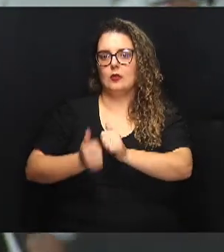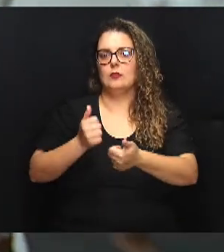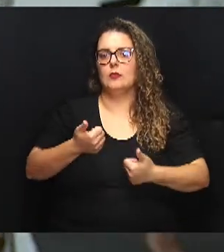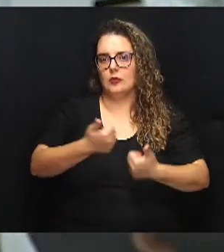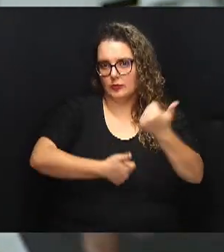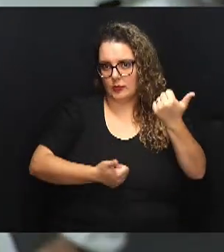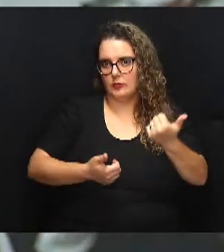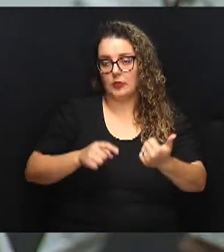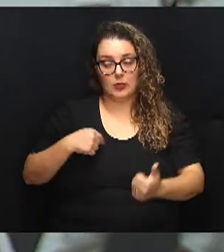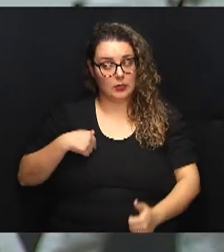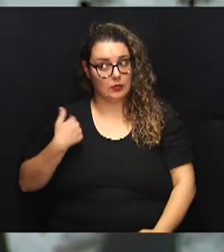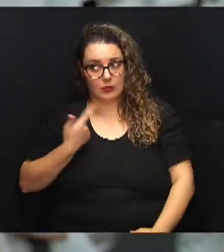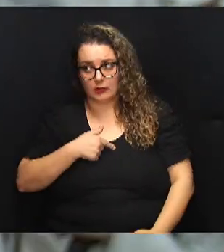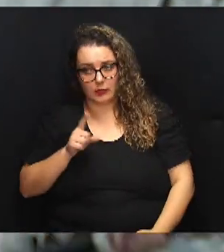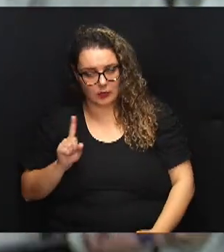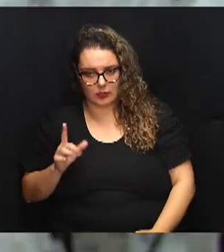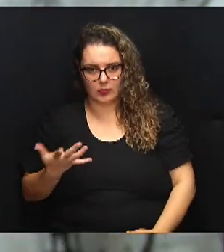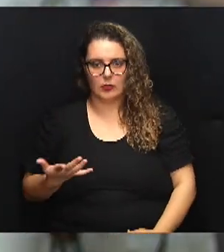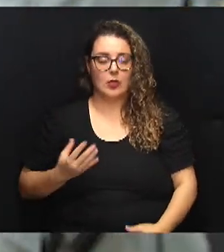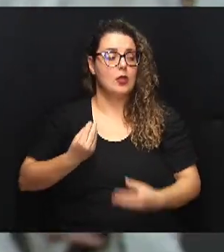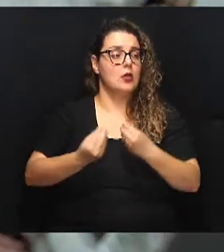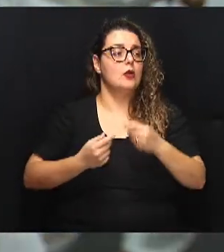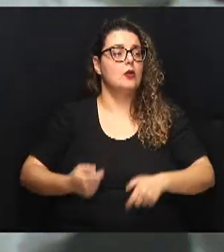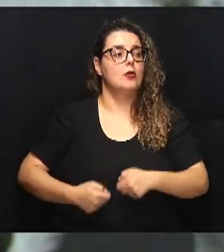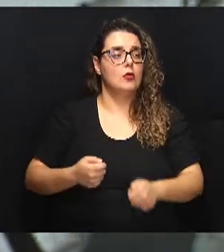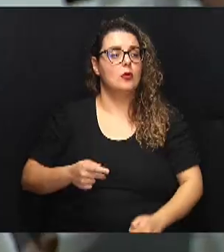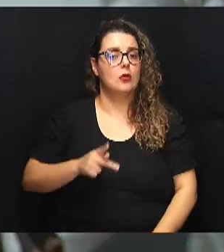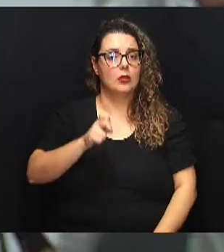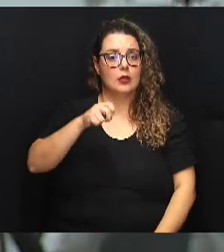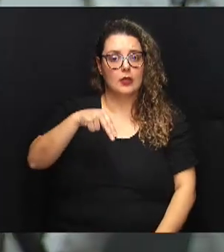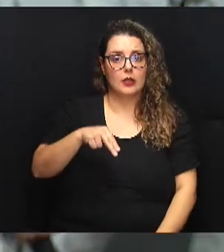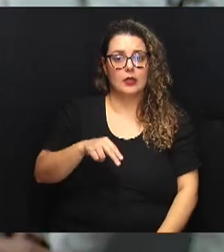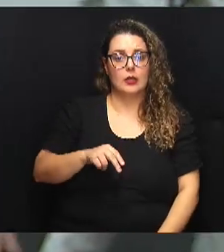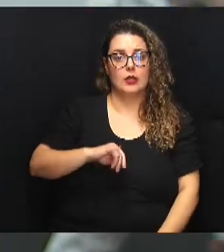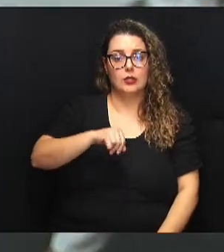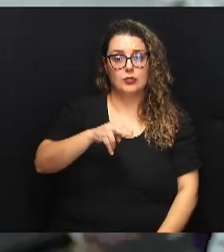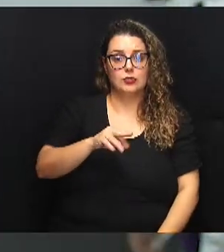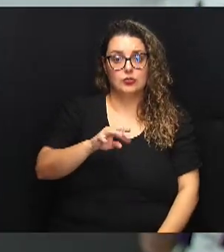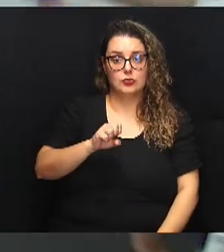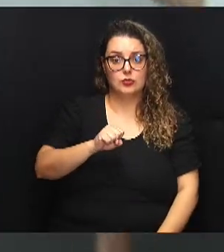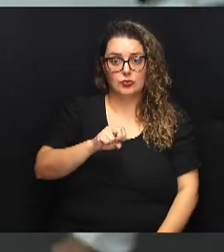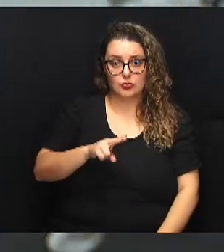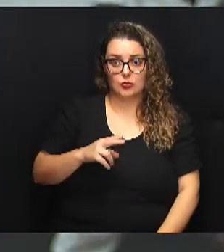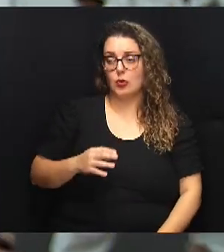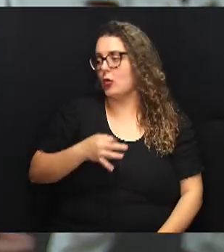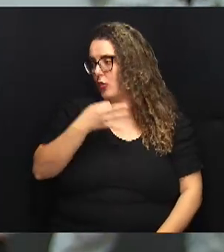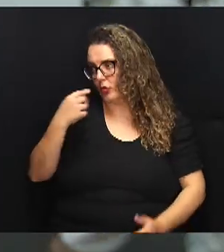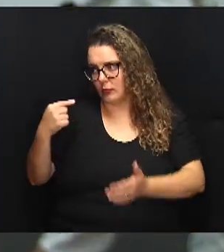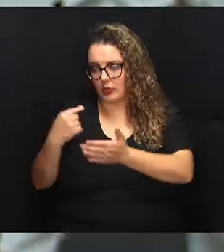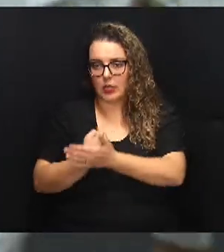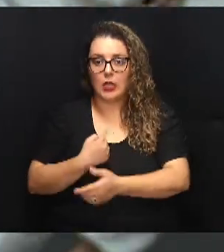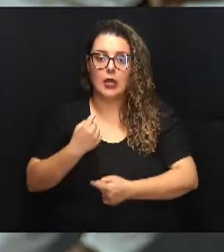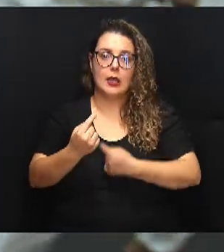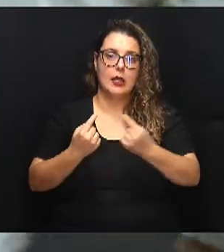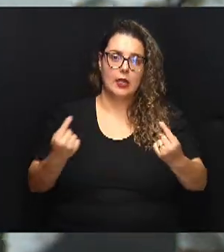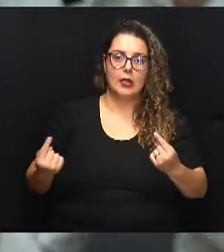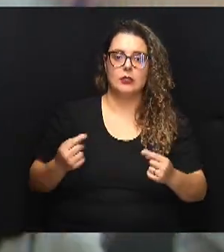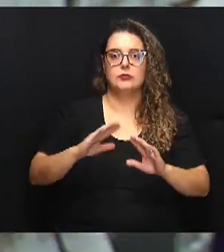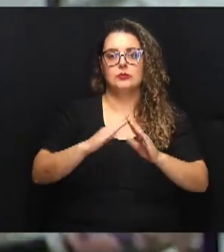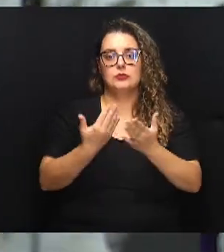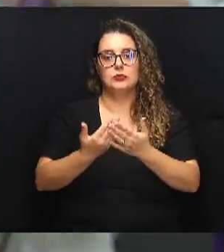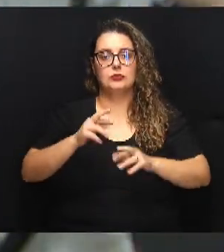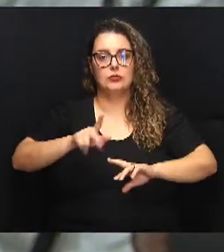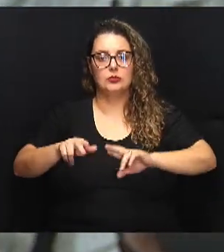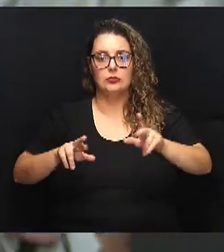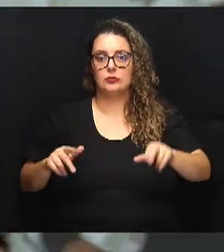caso. Como que é feita a graduação dentro do Kenjutsu? Ótima pergunta. Cada escola varia, tá? Então não existe